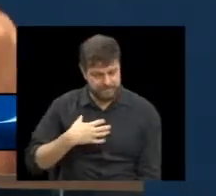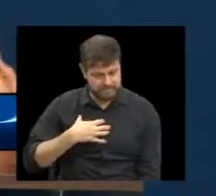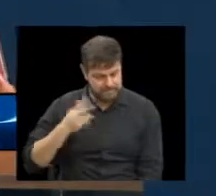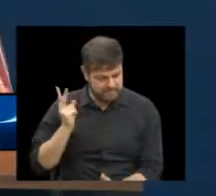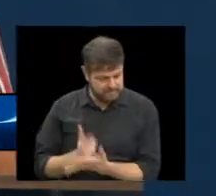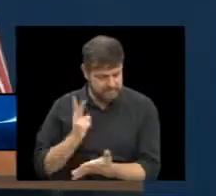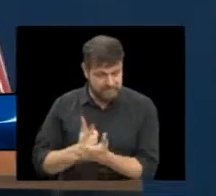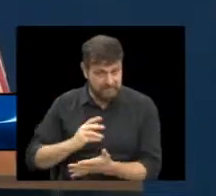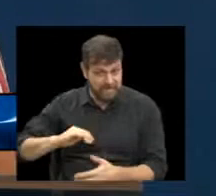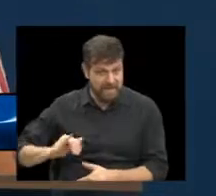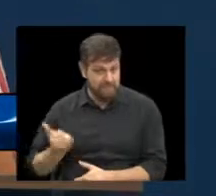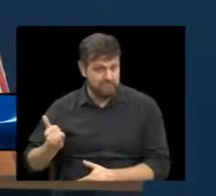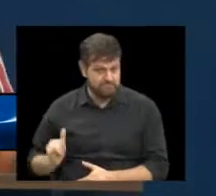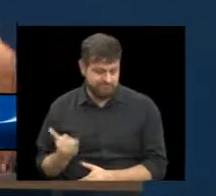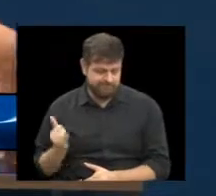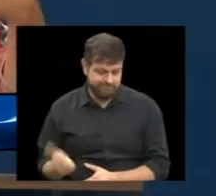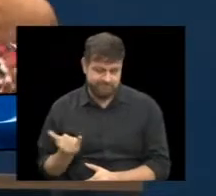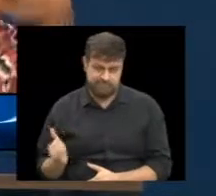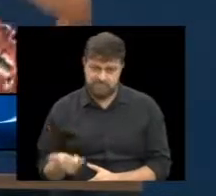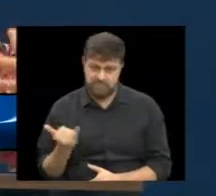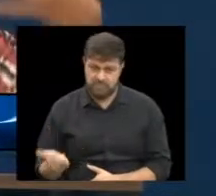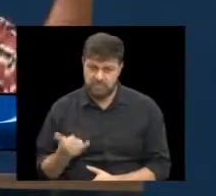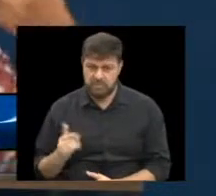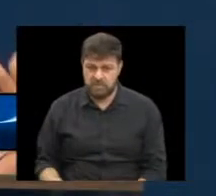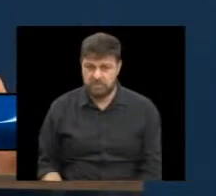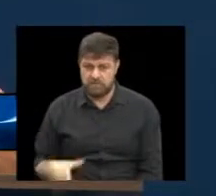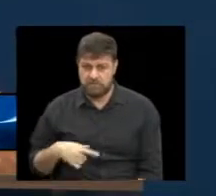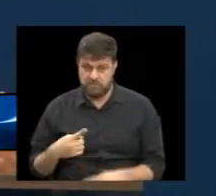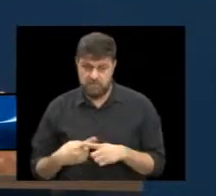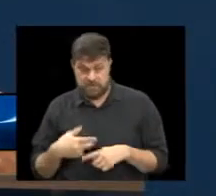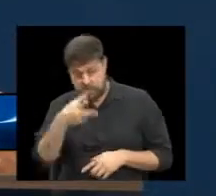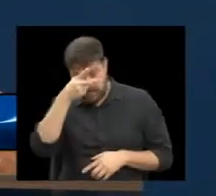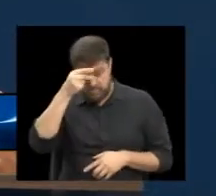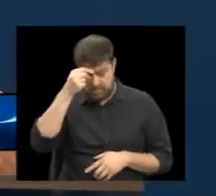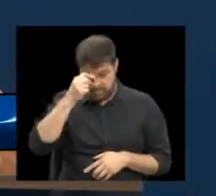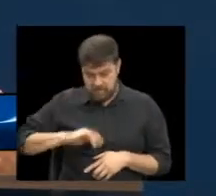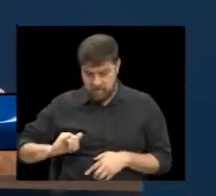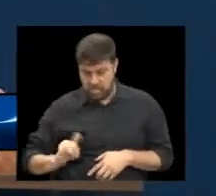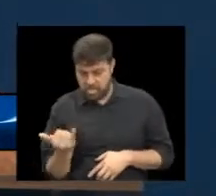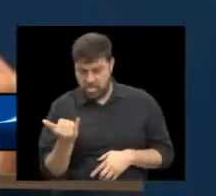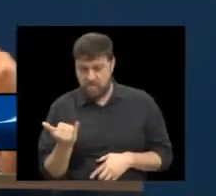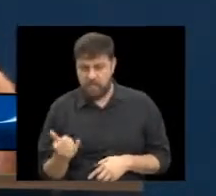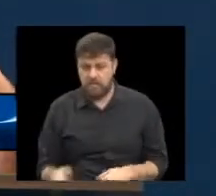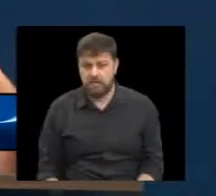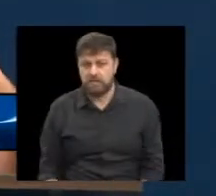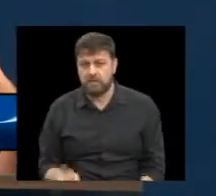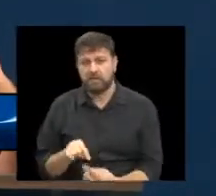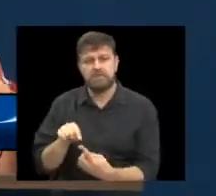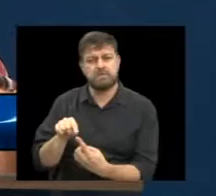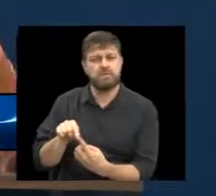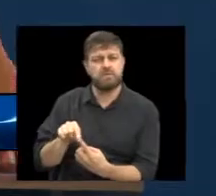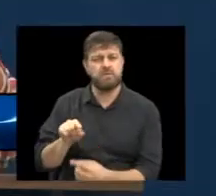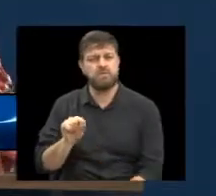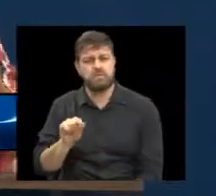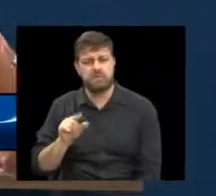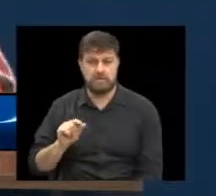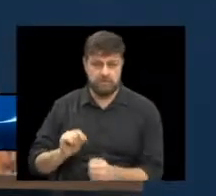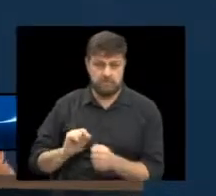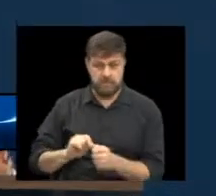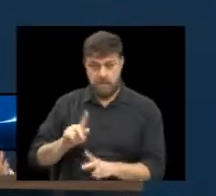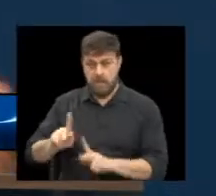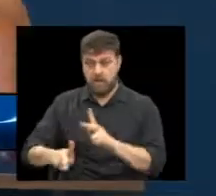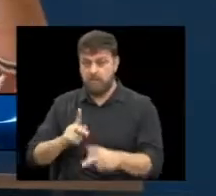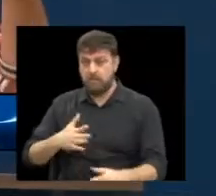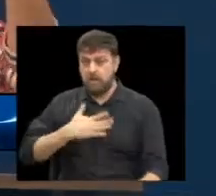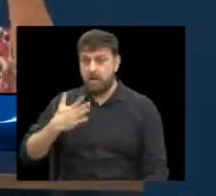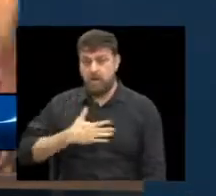bastante oportunista, segundo a conveniência da prefeitura, da gestão, para alarmar a